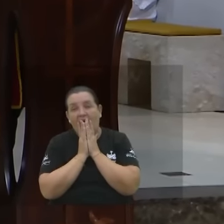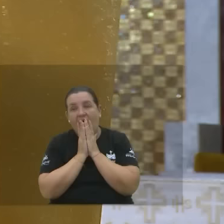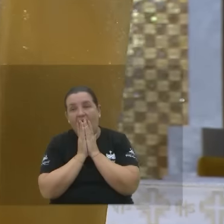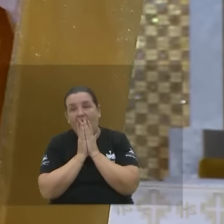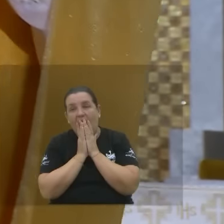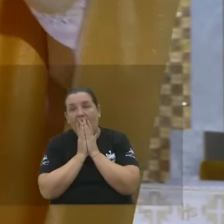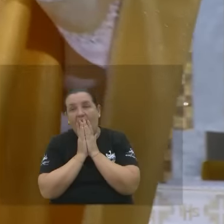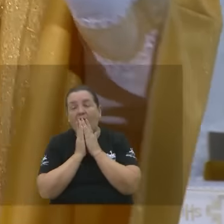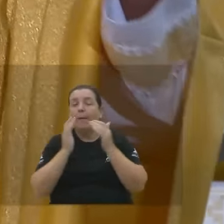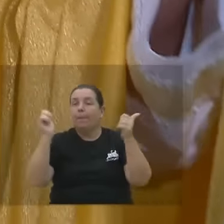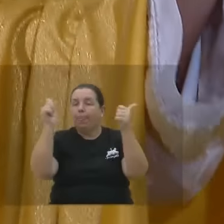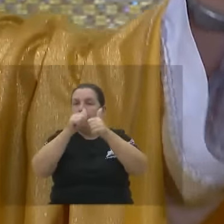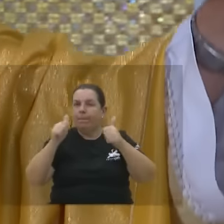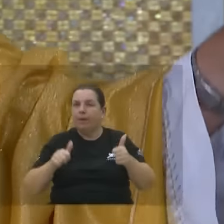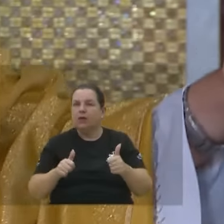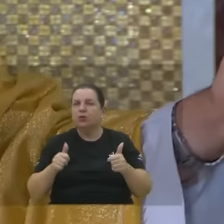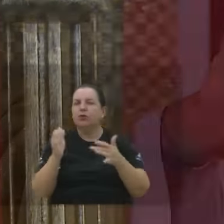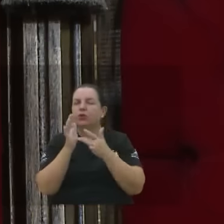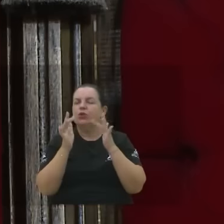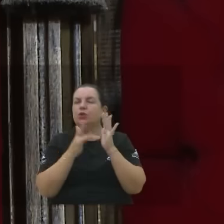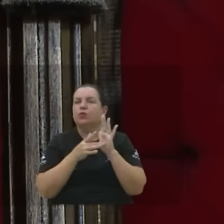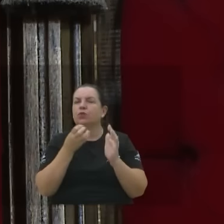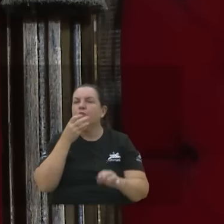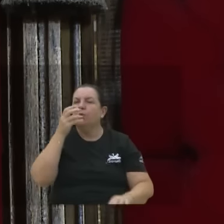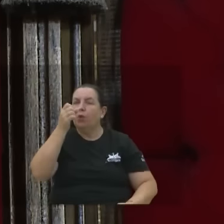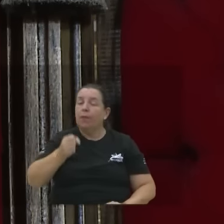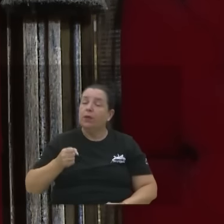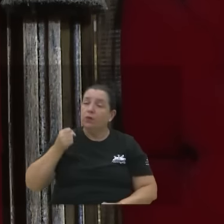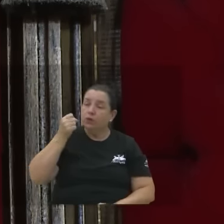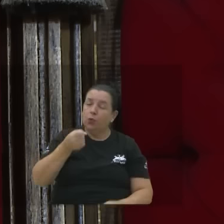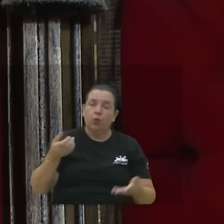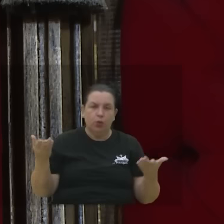nessa imagem de Jesus, o bom pastor, hoje, por favor.